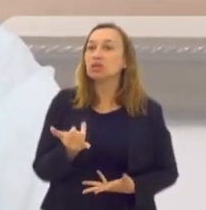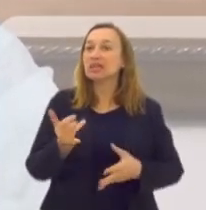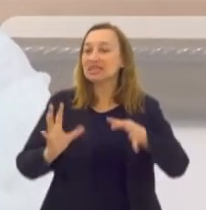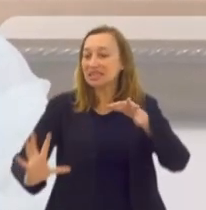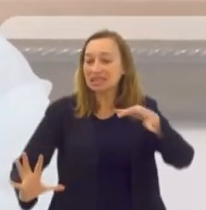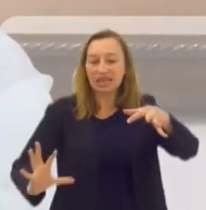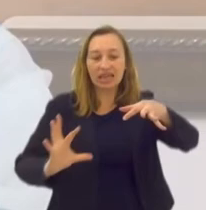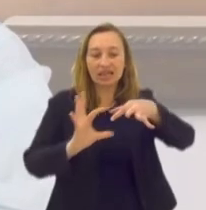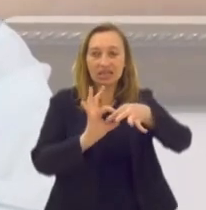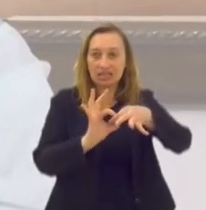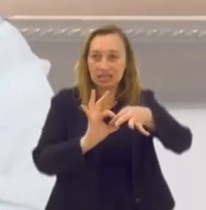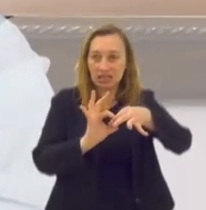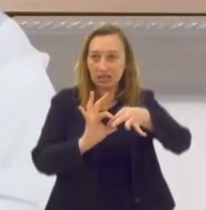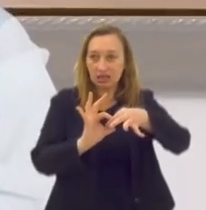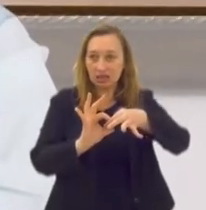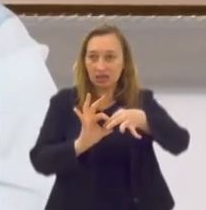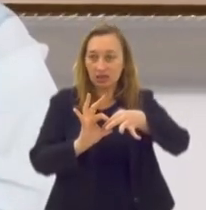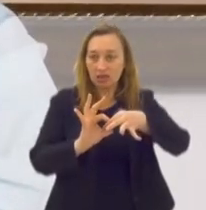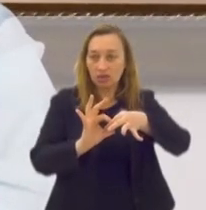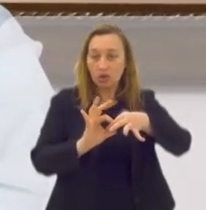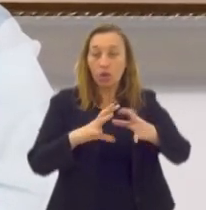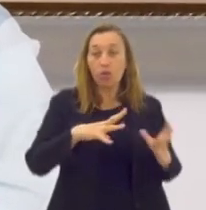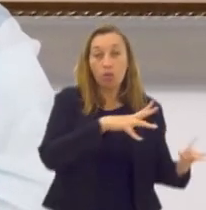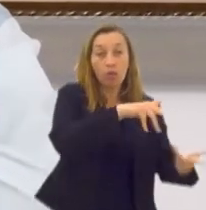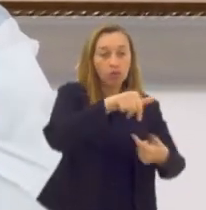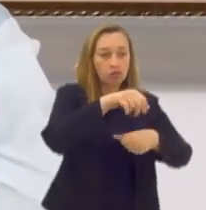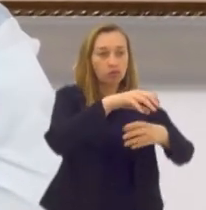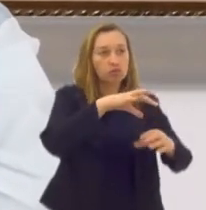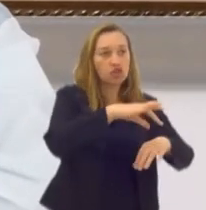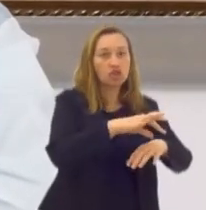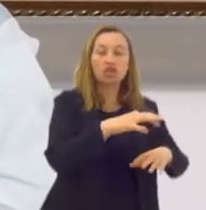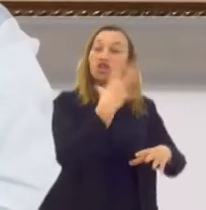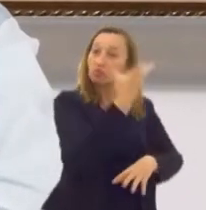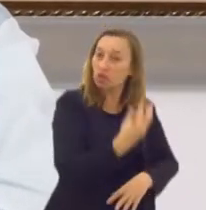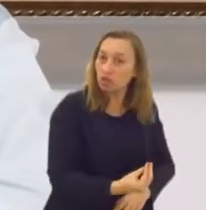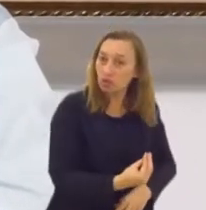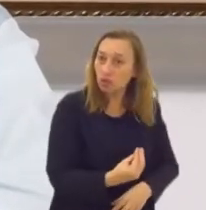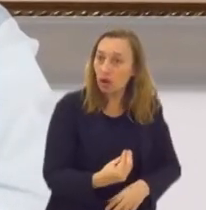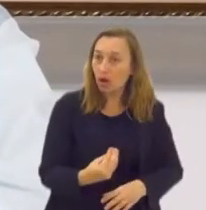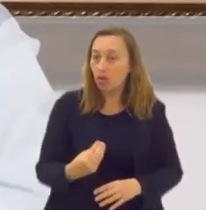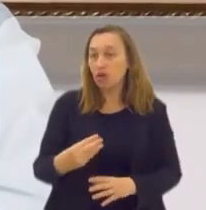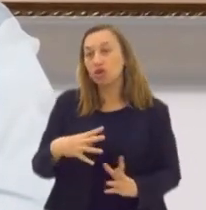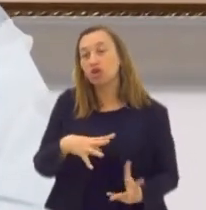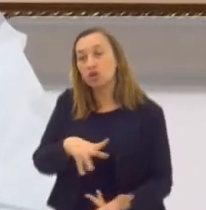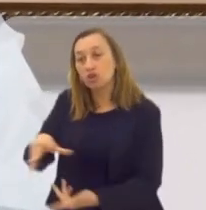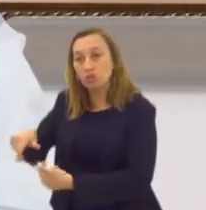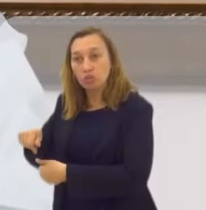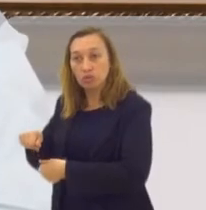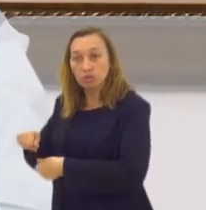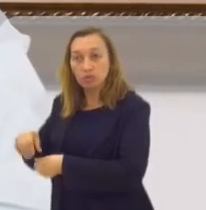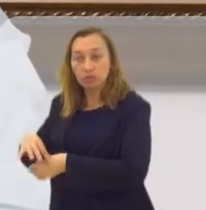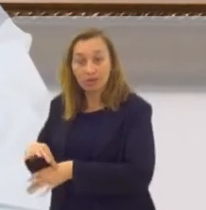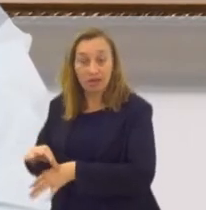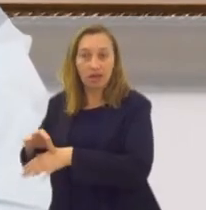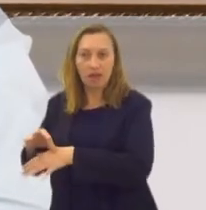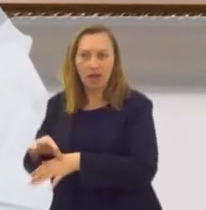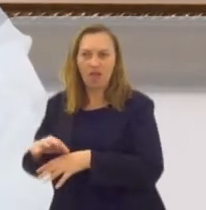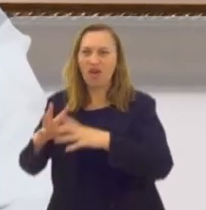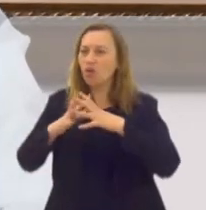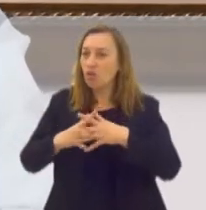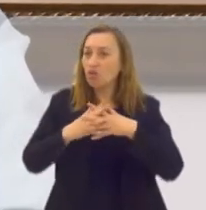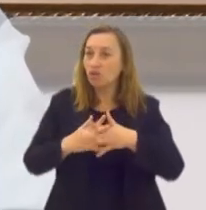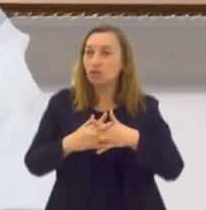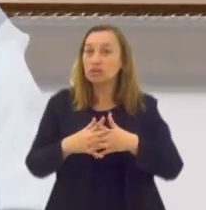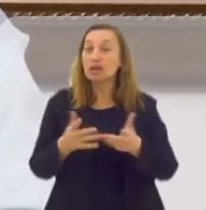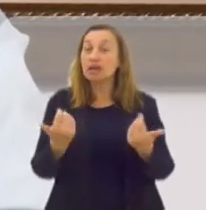infelizmente esse intercâmbio entre o mundo material e o mundo espiritual, no atual estágio evolutivo que a gente está, é complexo. Então